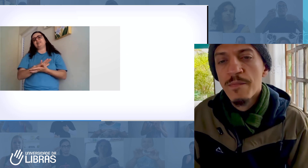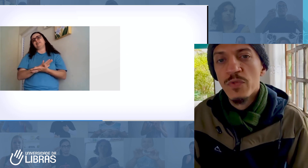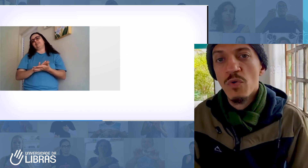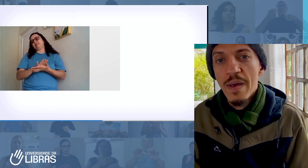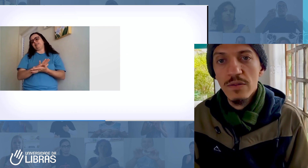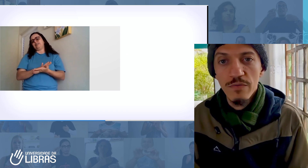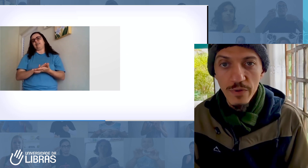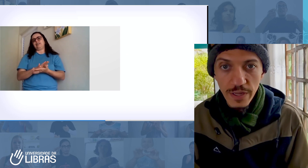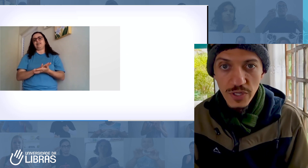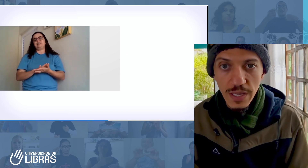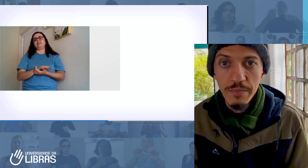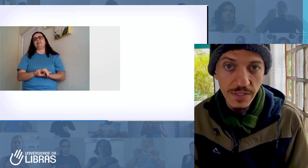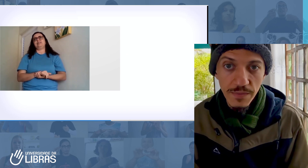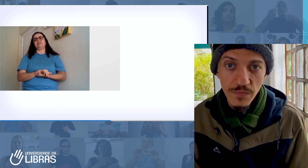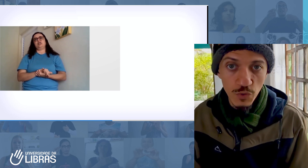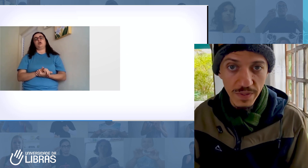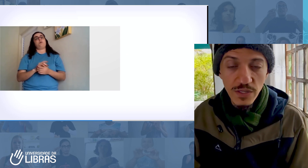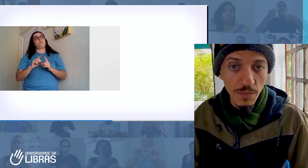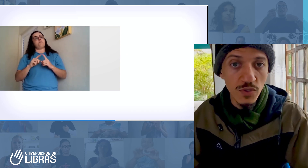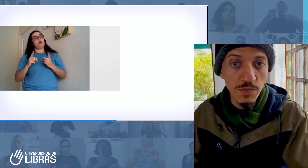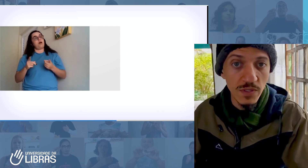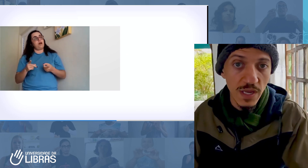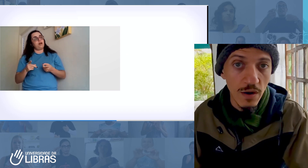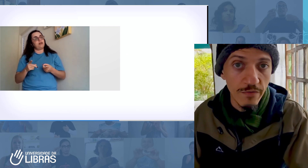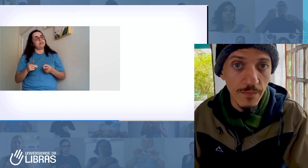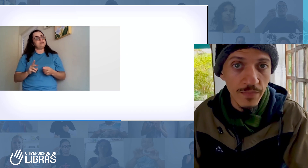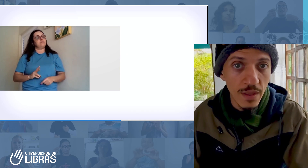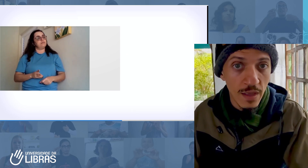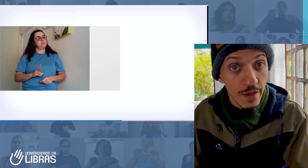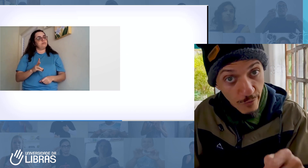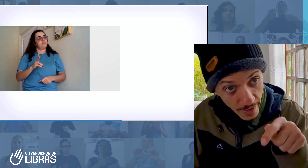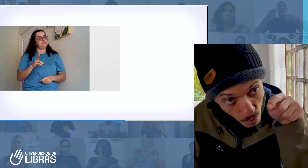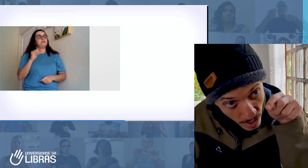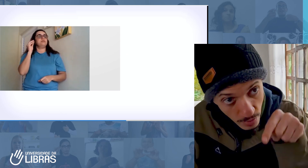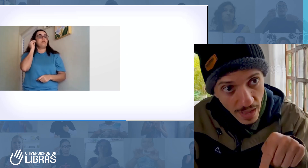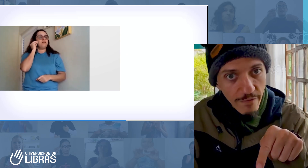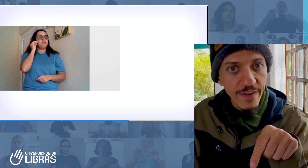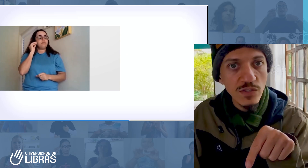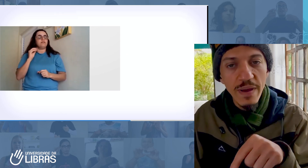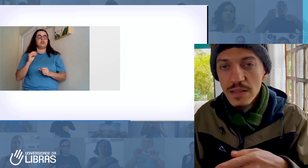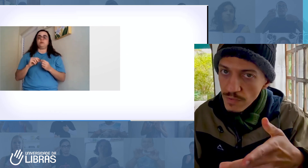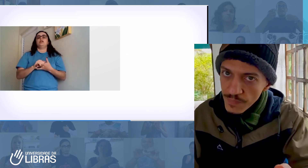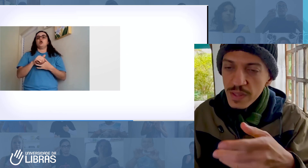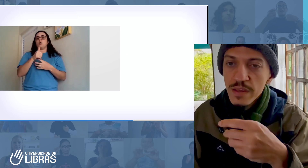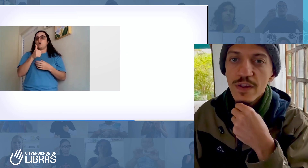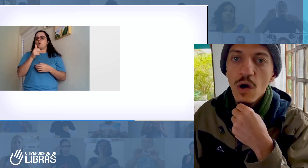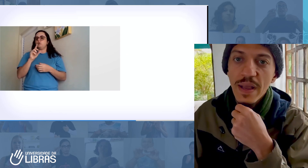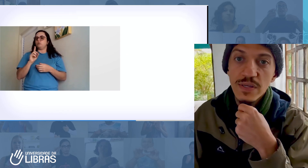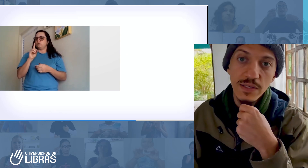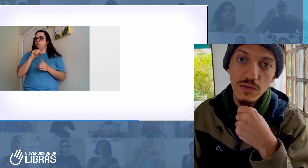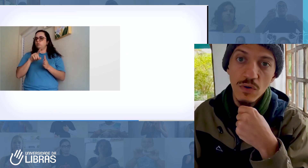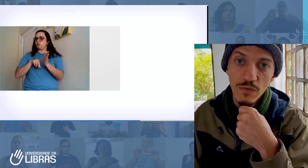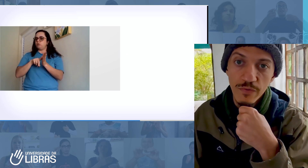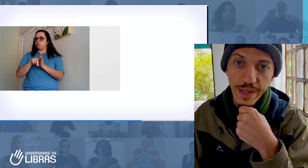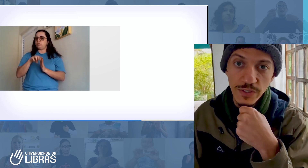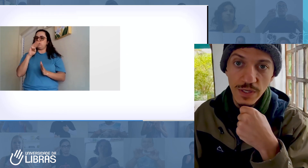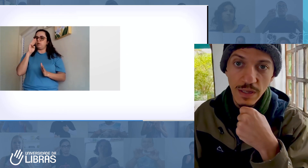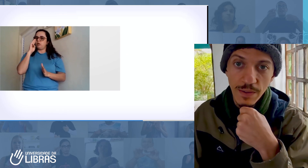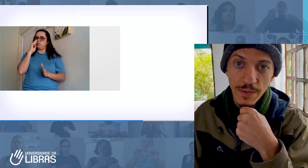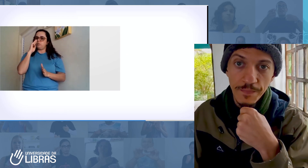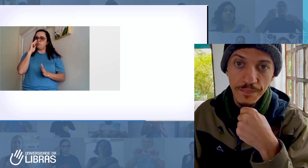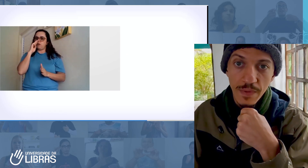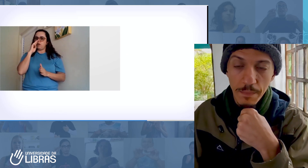2019 do método fluente em Libras, de uma das turmas de 2019. E foi quando ela fez o método que finalmente ela se tornou